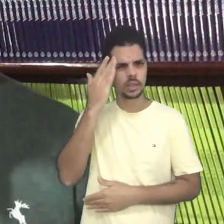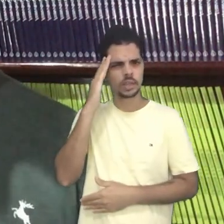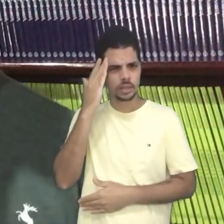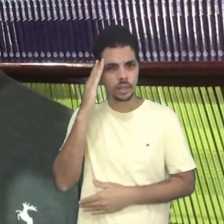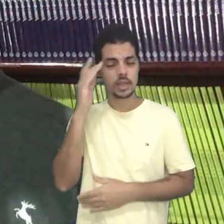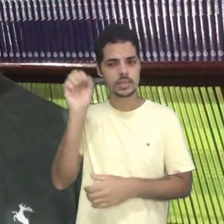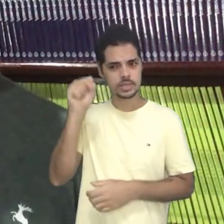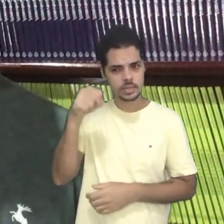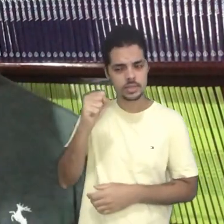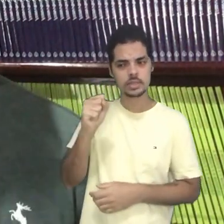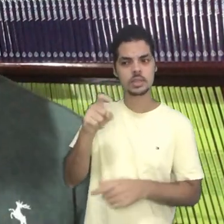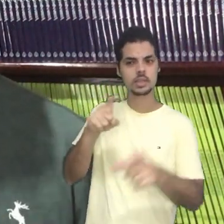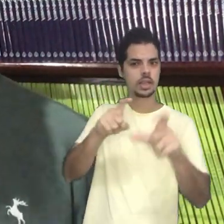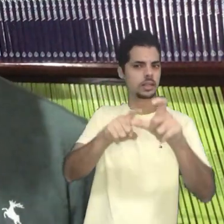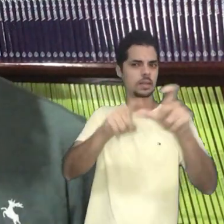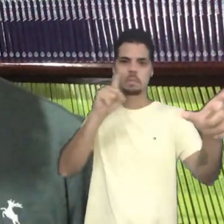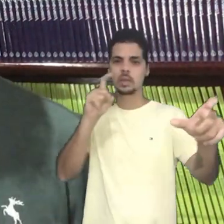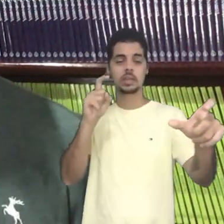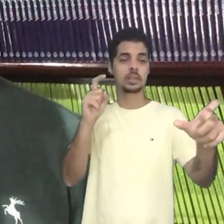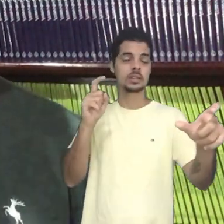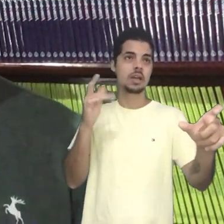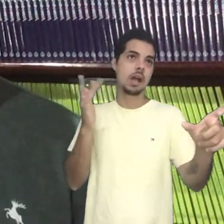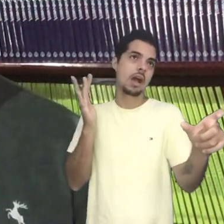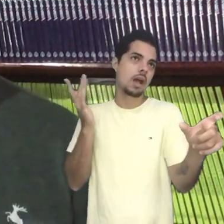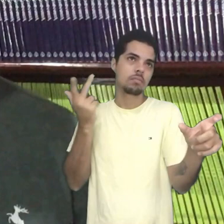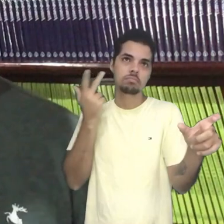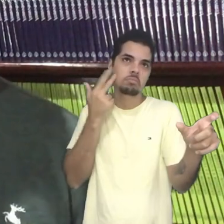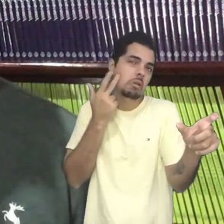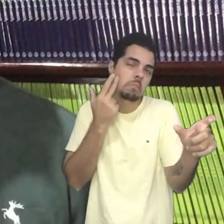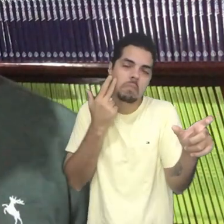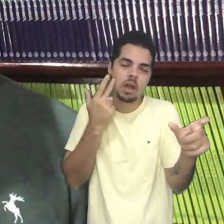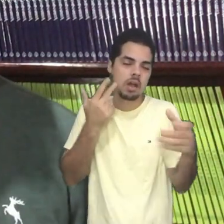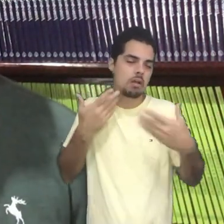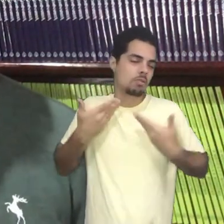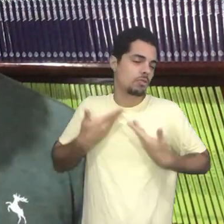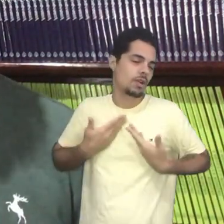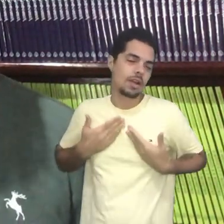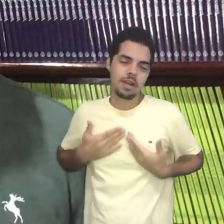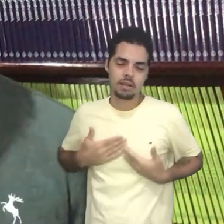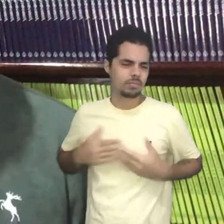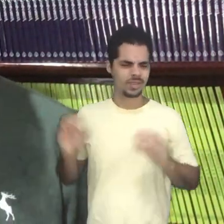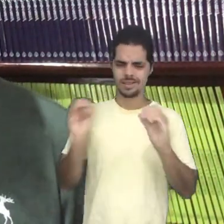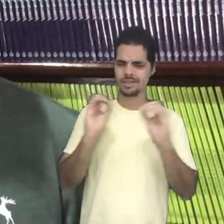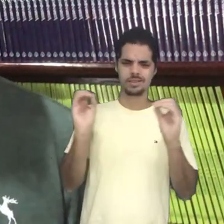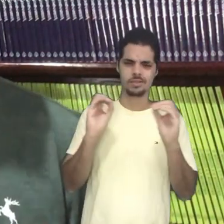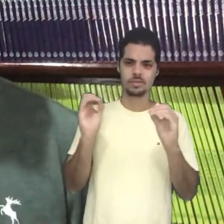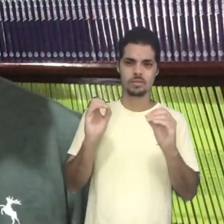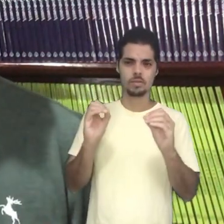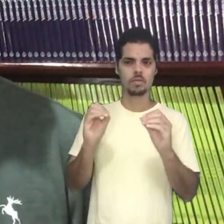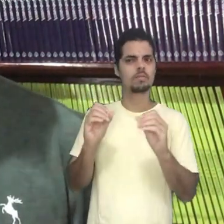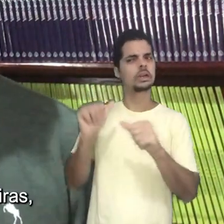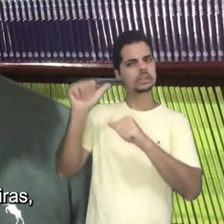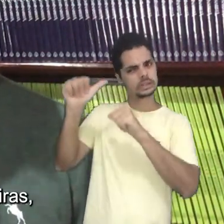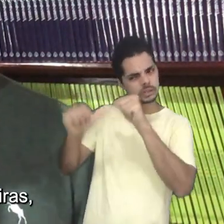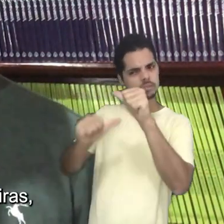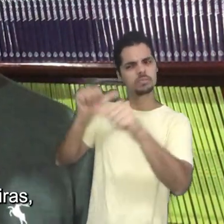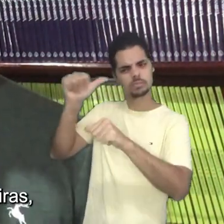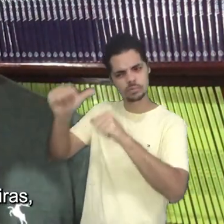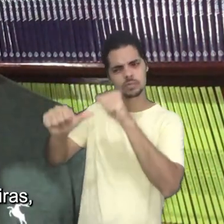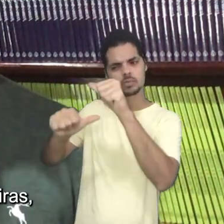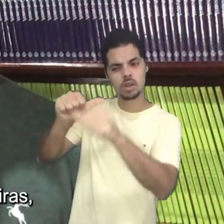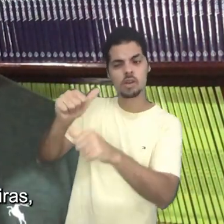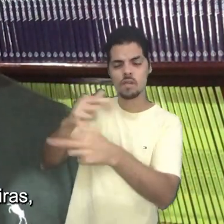resultado da sua pesquisa. No final, eles devem entender que a independência do Brasil